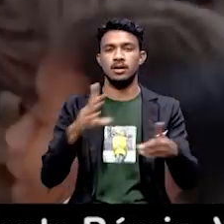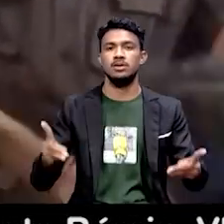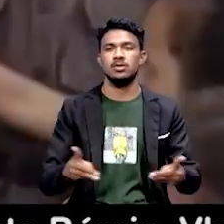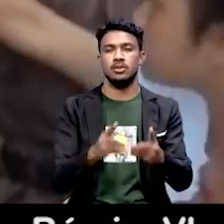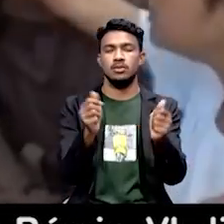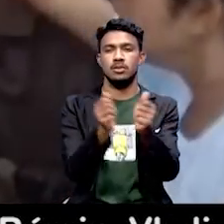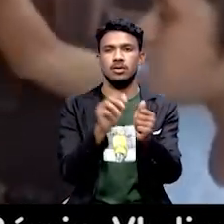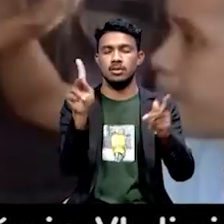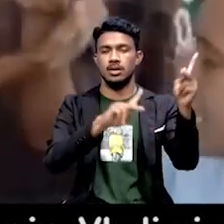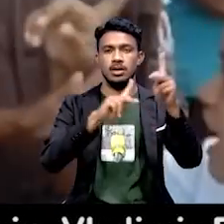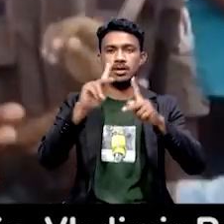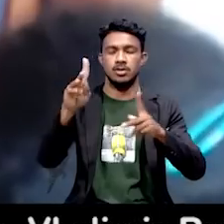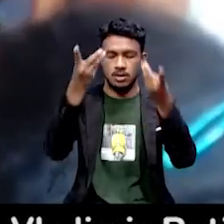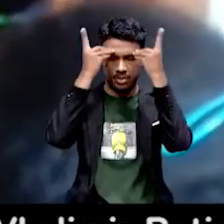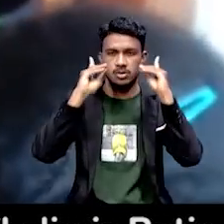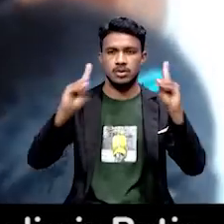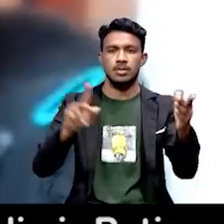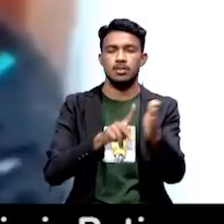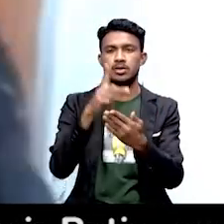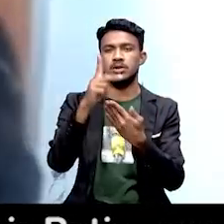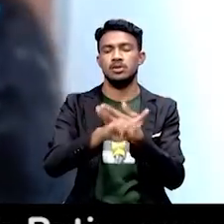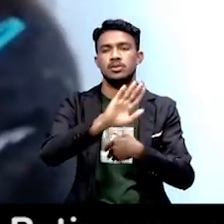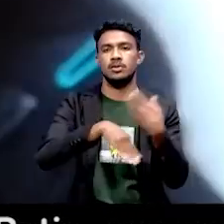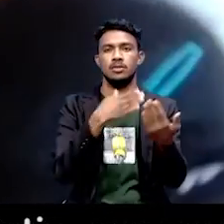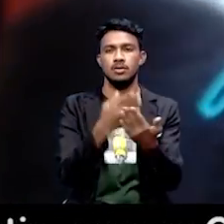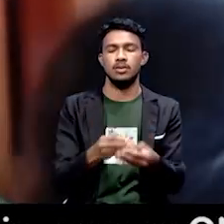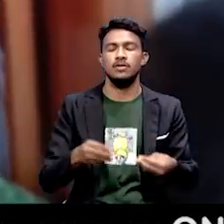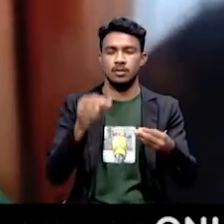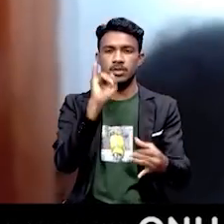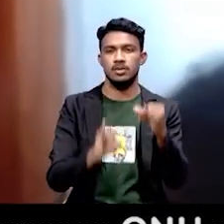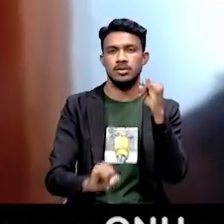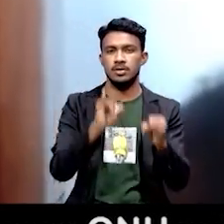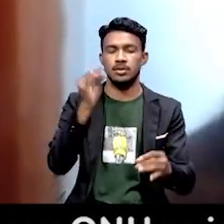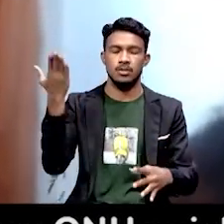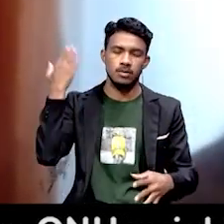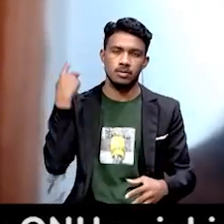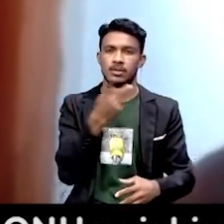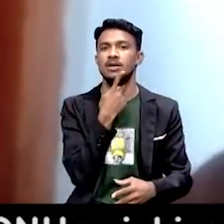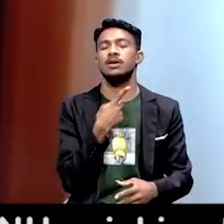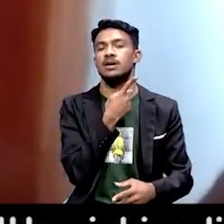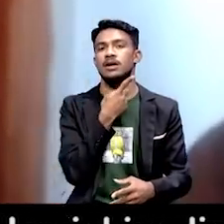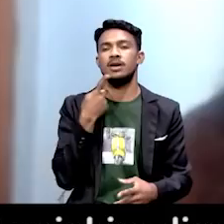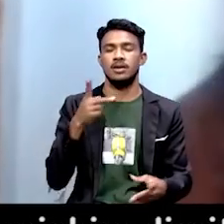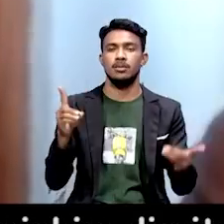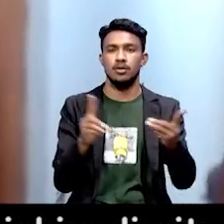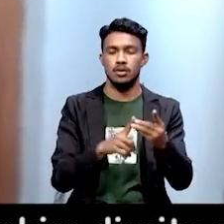kazu ne ho di desidi prosesu hotu integra ba justisa. Eis padre Dashba Morris Yalorong Ronu Resinen